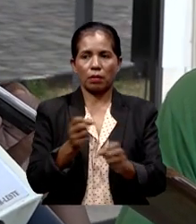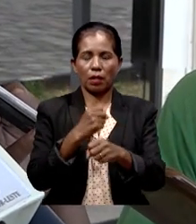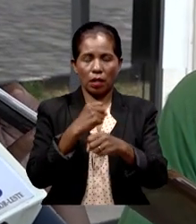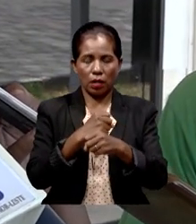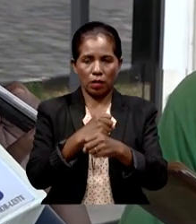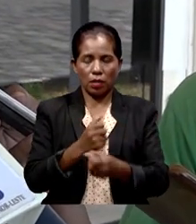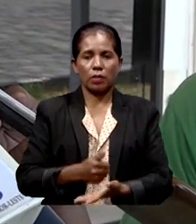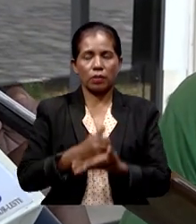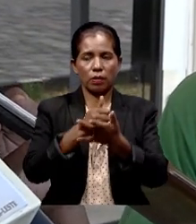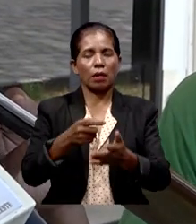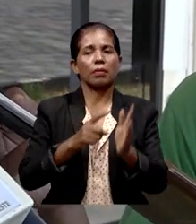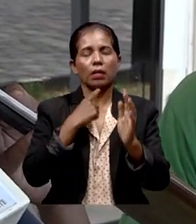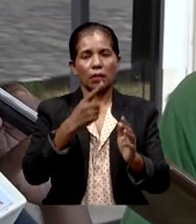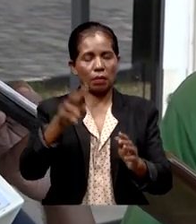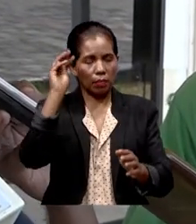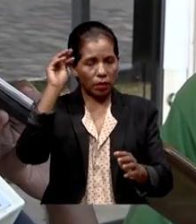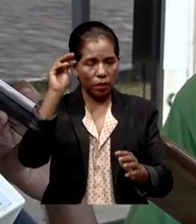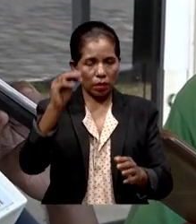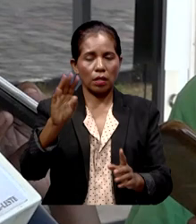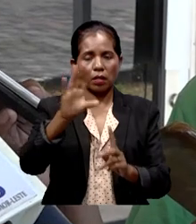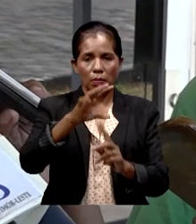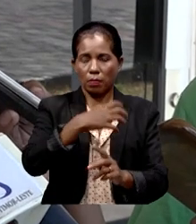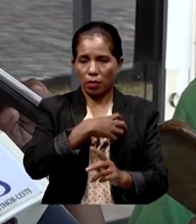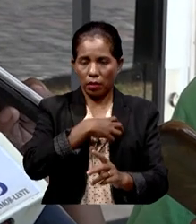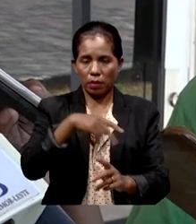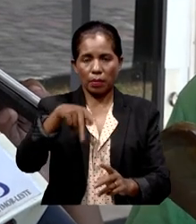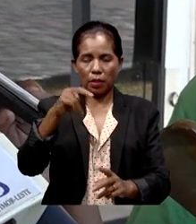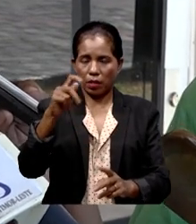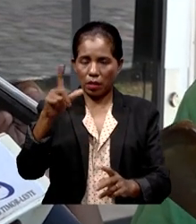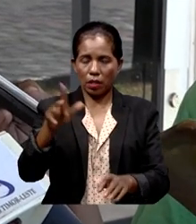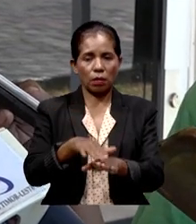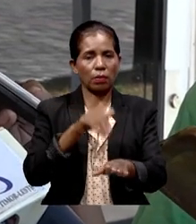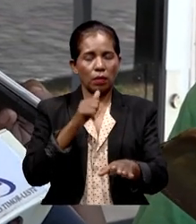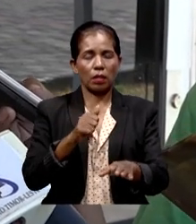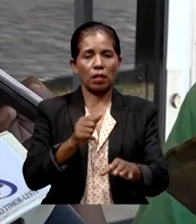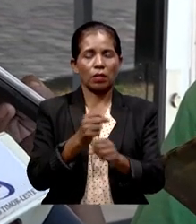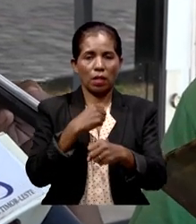né, me recomendo ao Ministério do Interior, ao Comando PNTL, a tohalo lá esse recrutamento